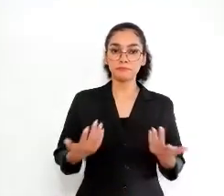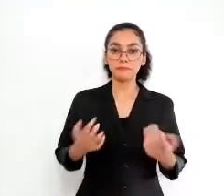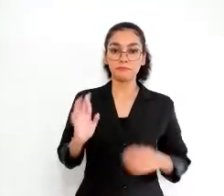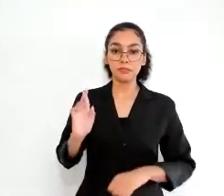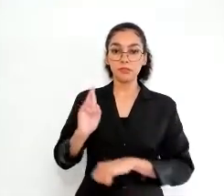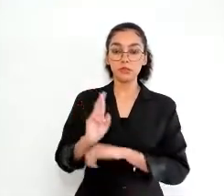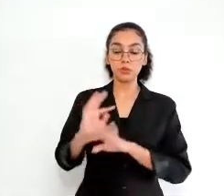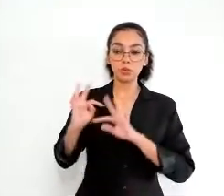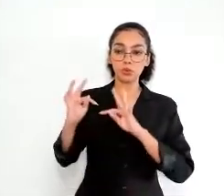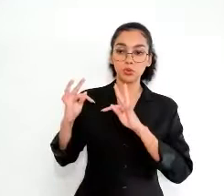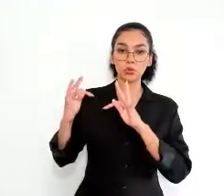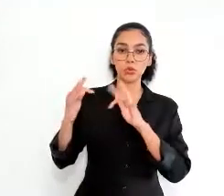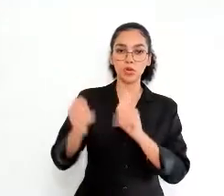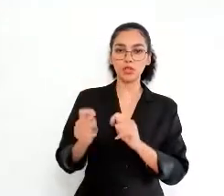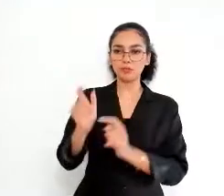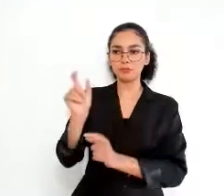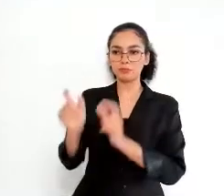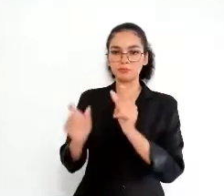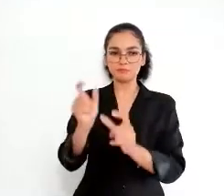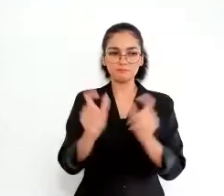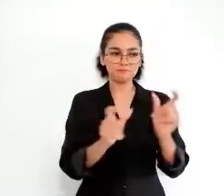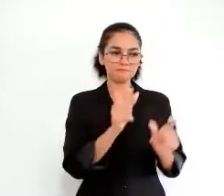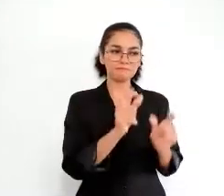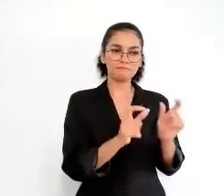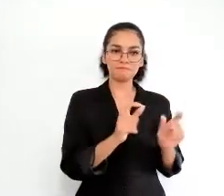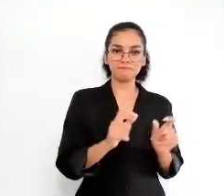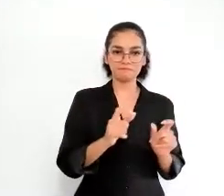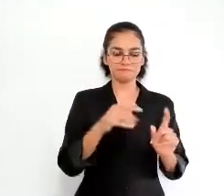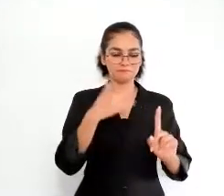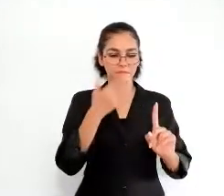os agraciados com esta valiosa outorga,